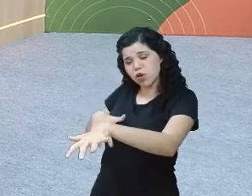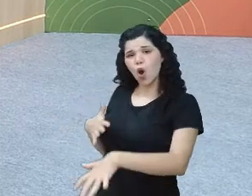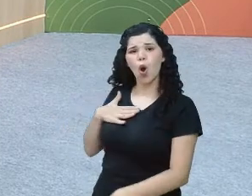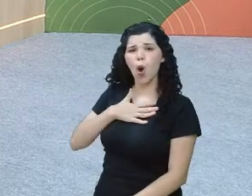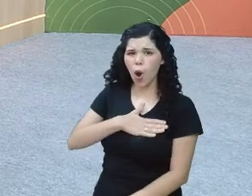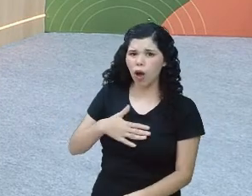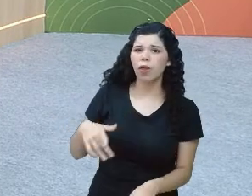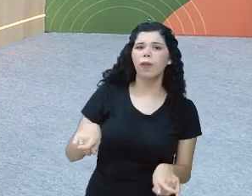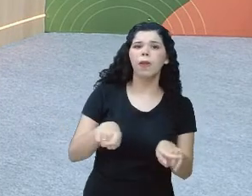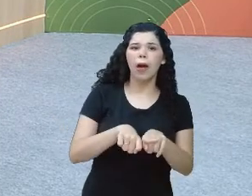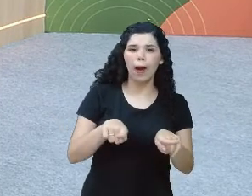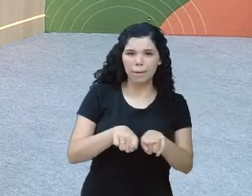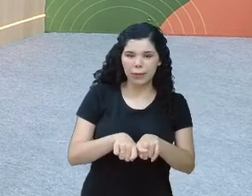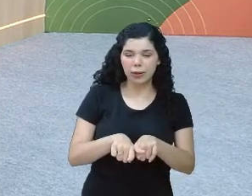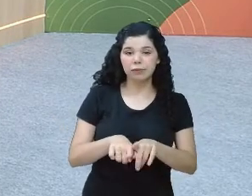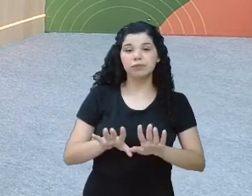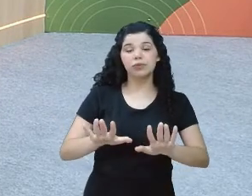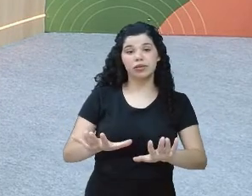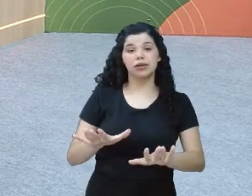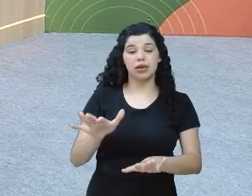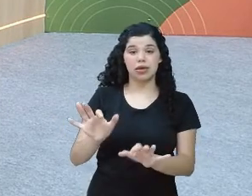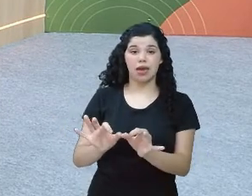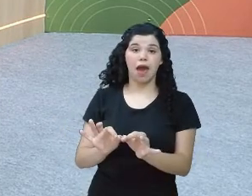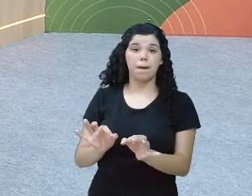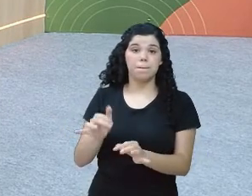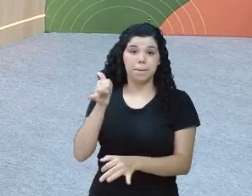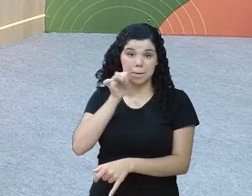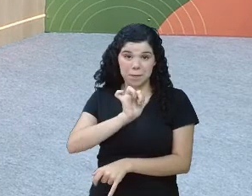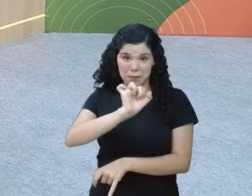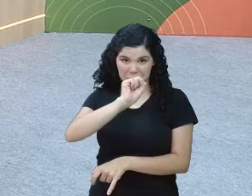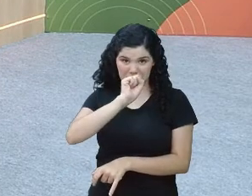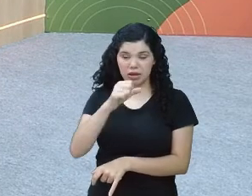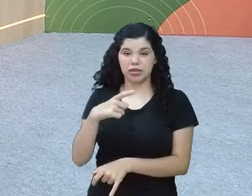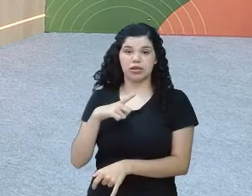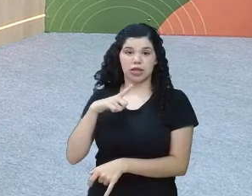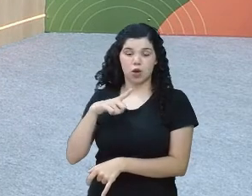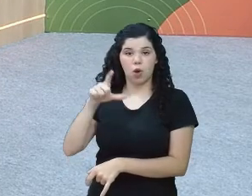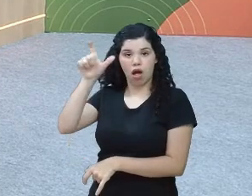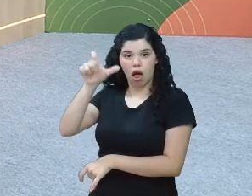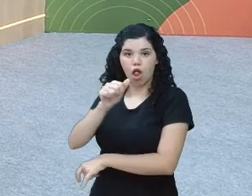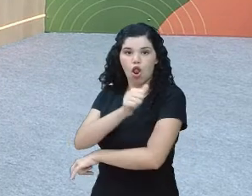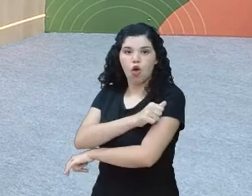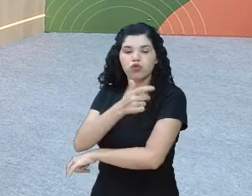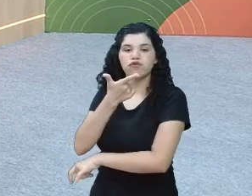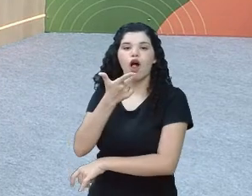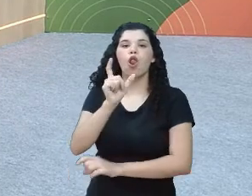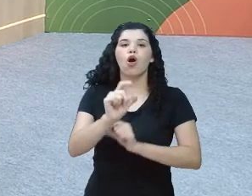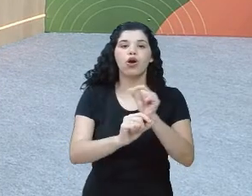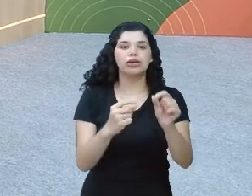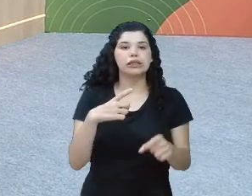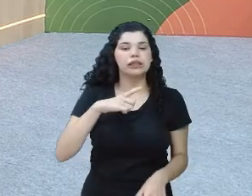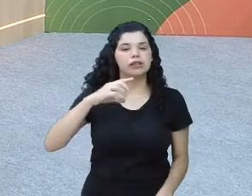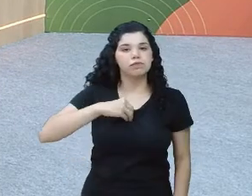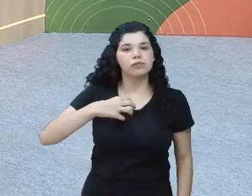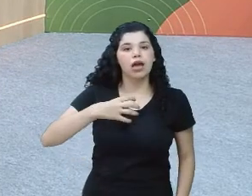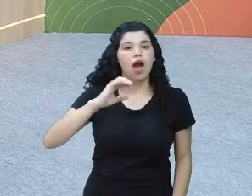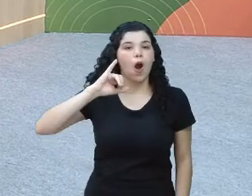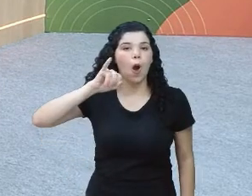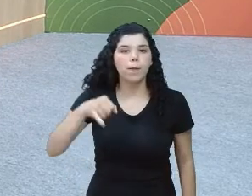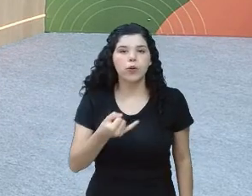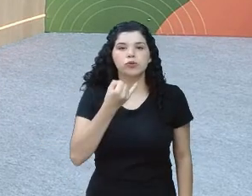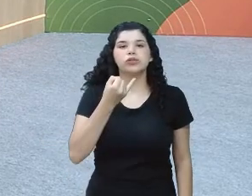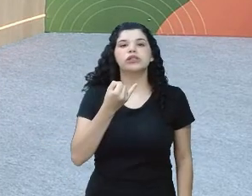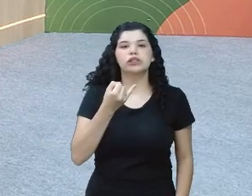quê? Não é? E um relato que ela ouviu de uma mãe é que nesse momento remoto ele tinha mais oportunidade de